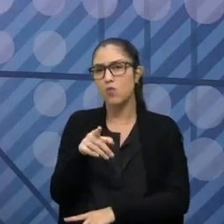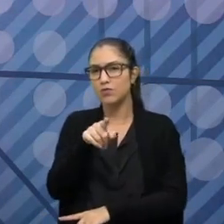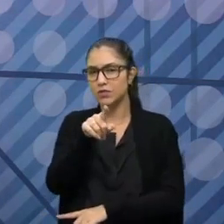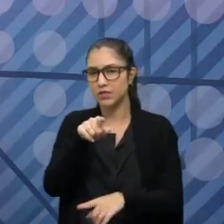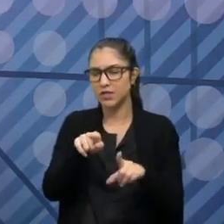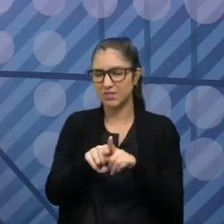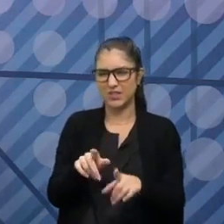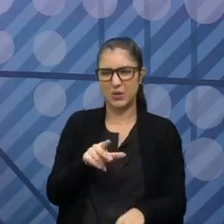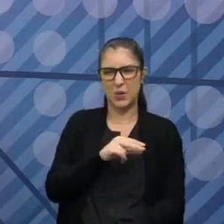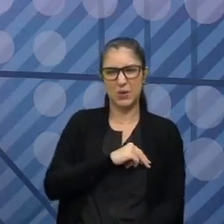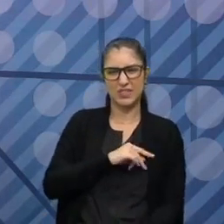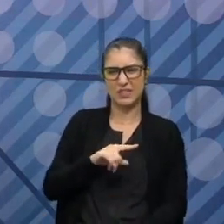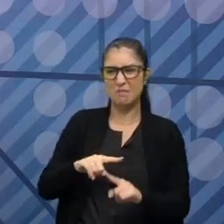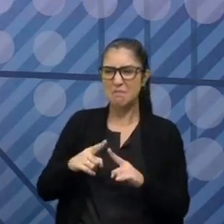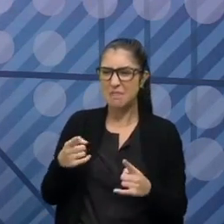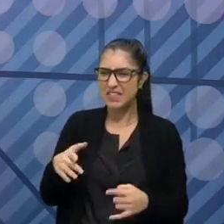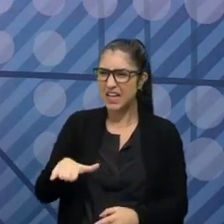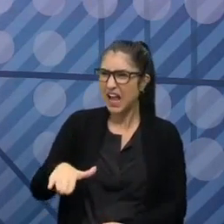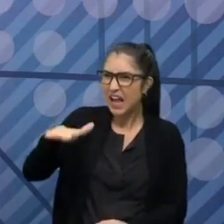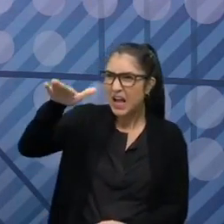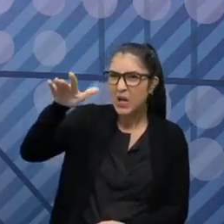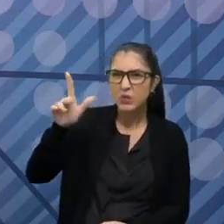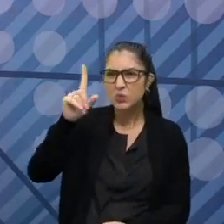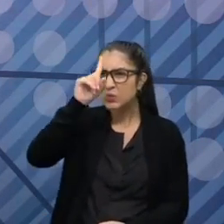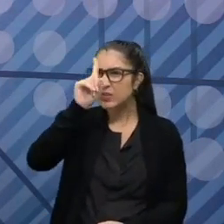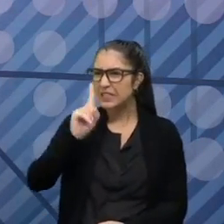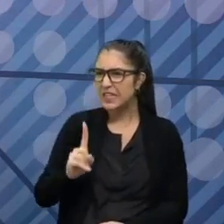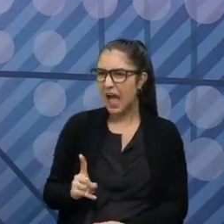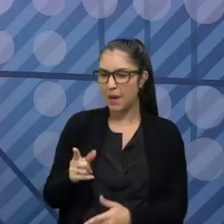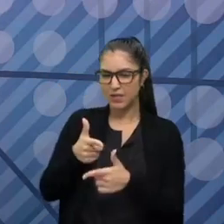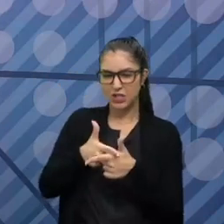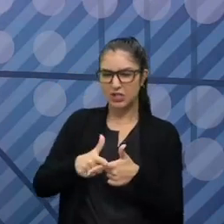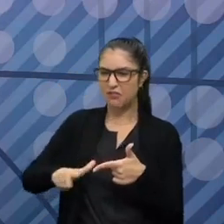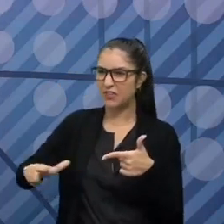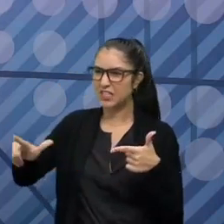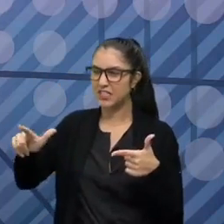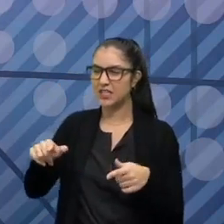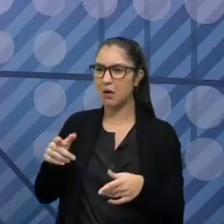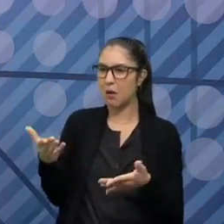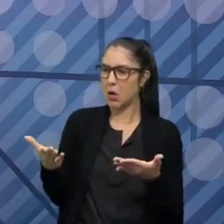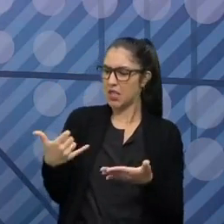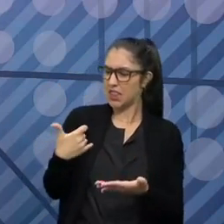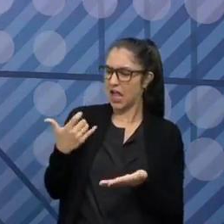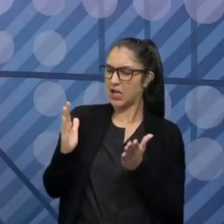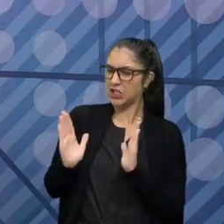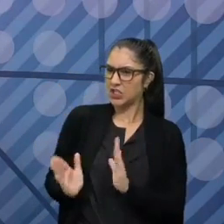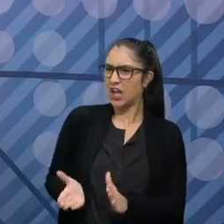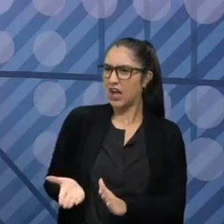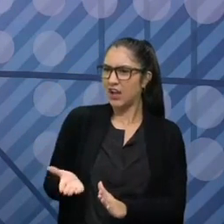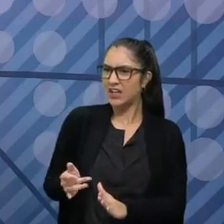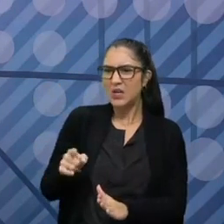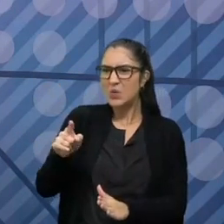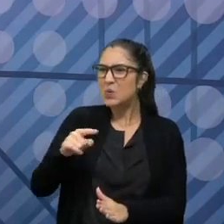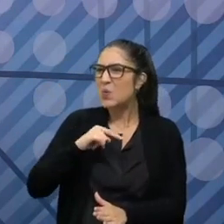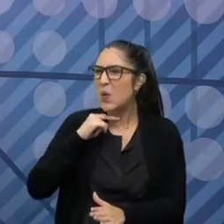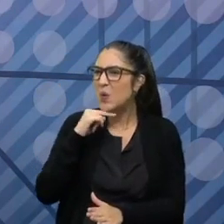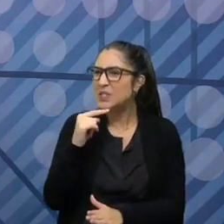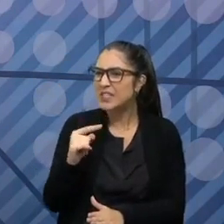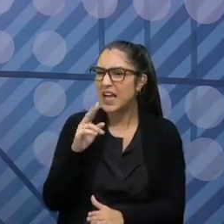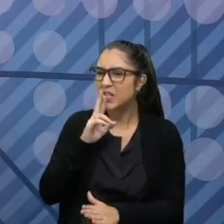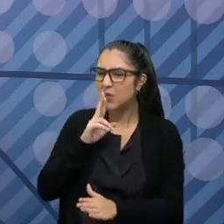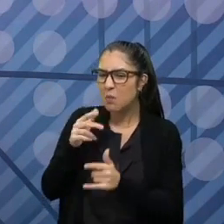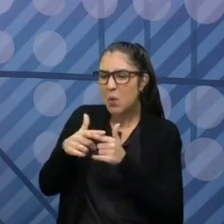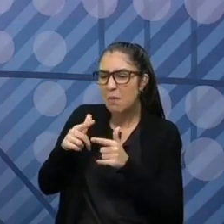aluno, fala, nossa, mas está desse tamanho e não faz uma divisão. Está nessa idade, nessa série, e não consegue resolver